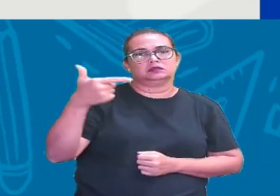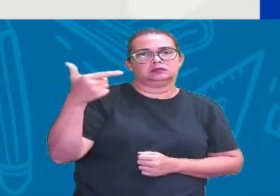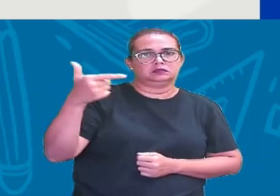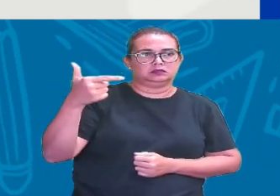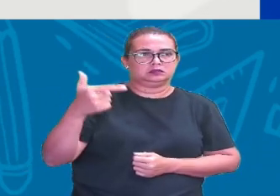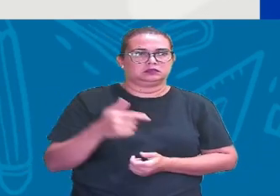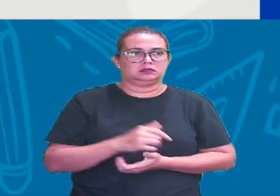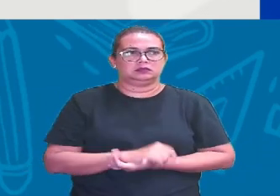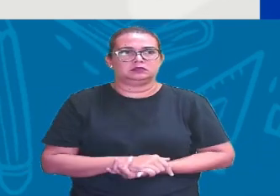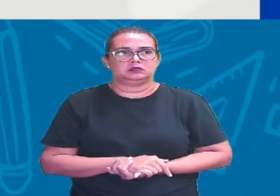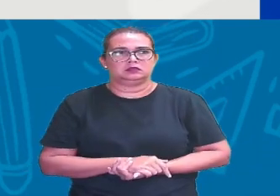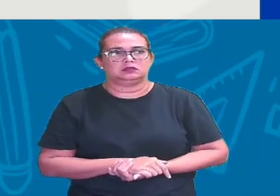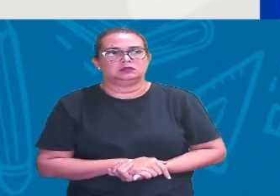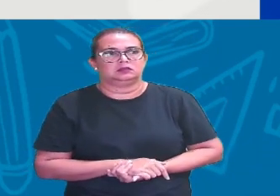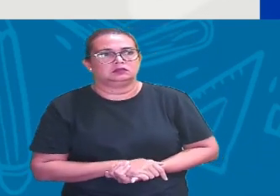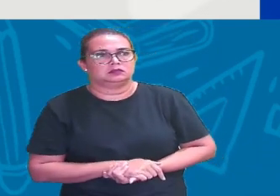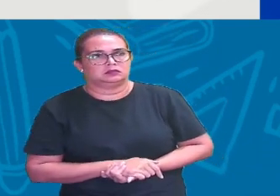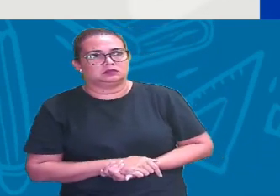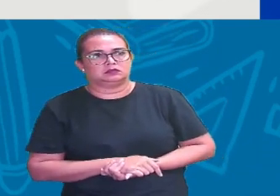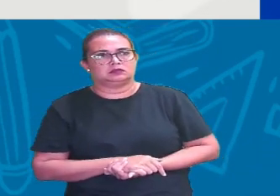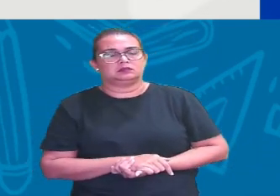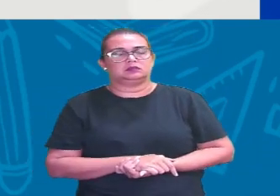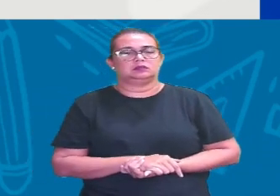2. Vamos lá, dividindo por 2 vai dar